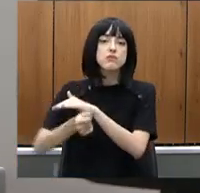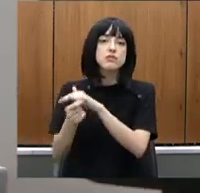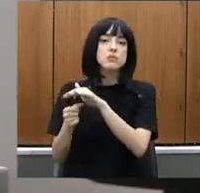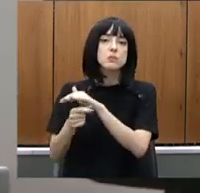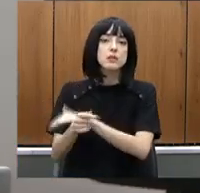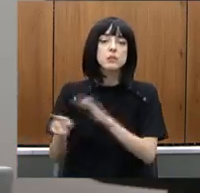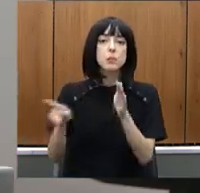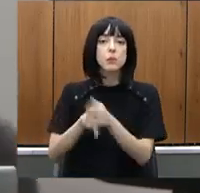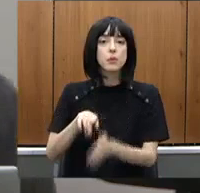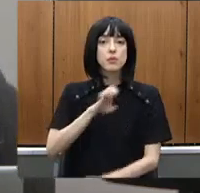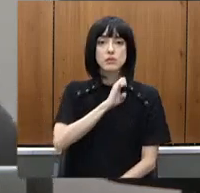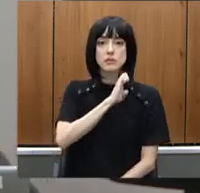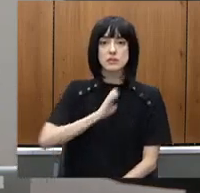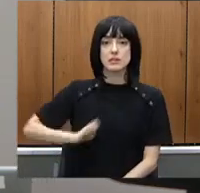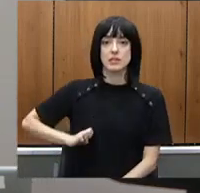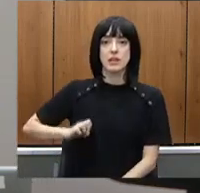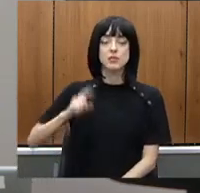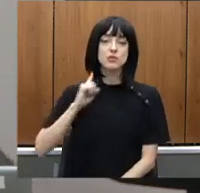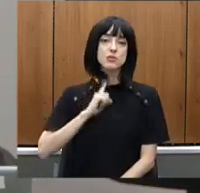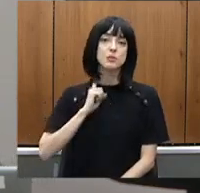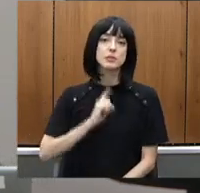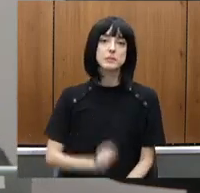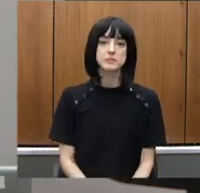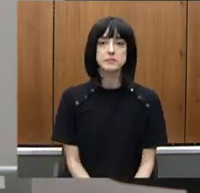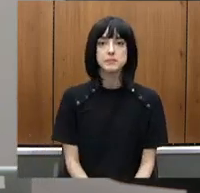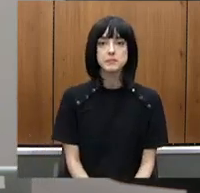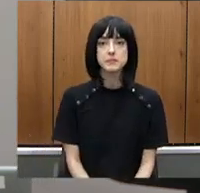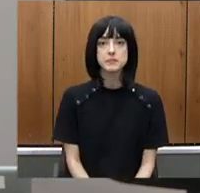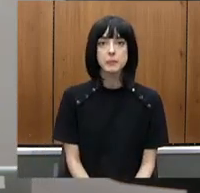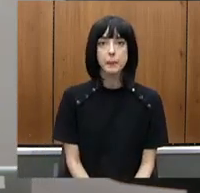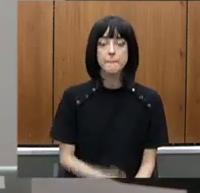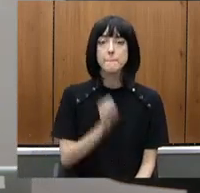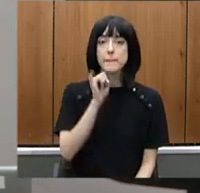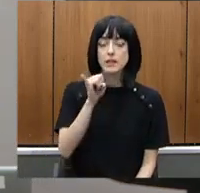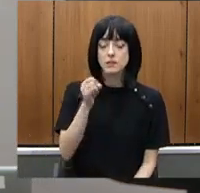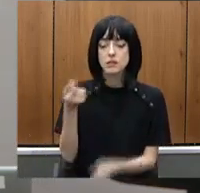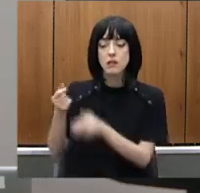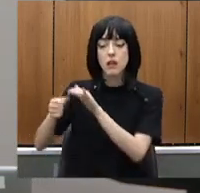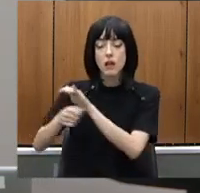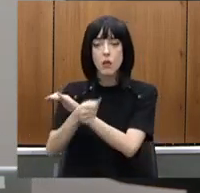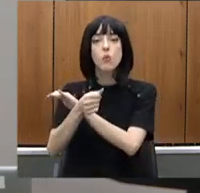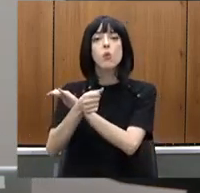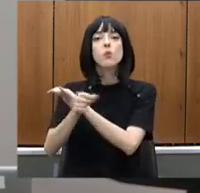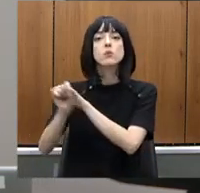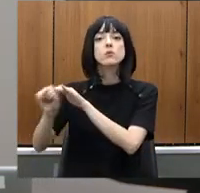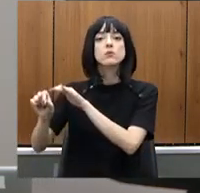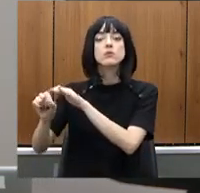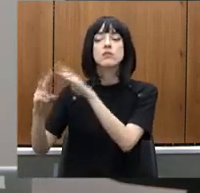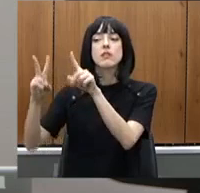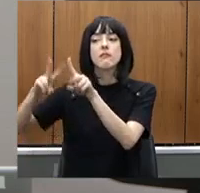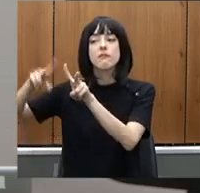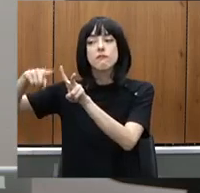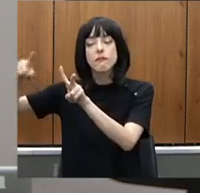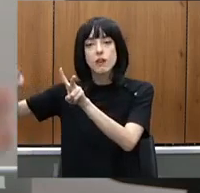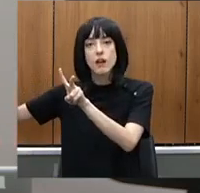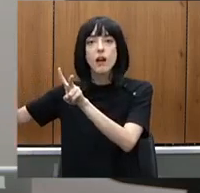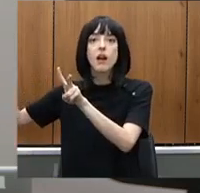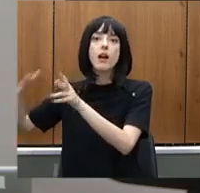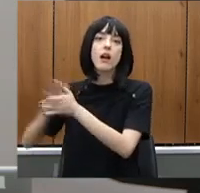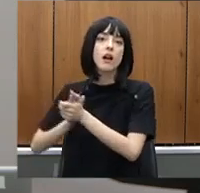sim pode recursos destaque da Vale de otak aí da da